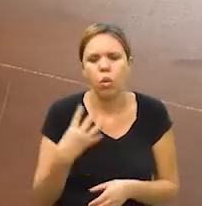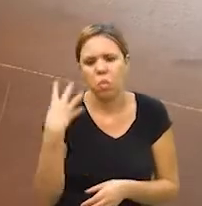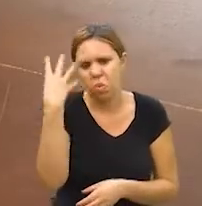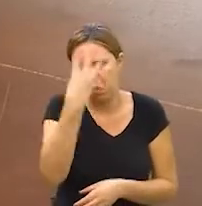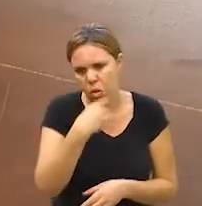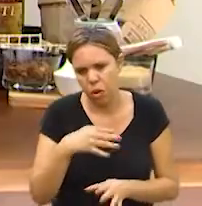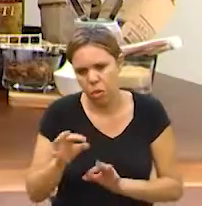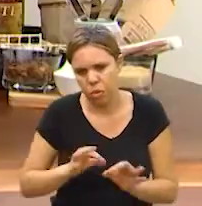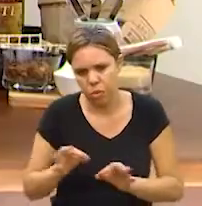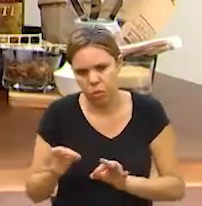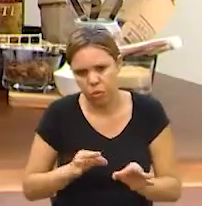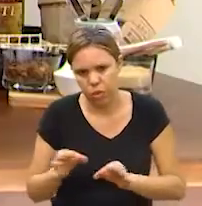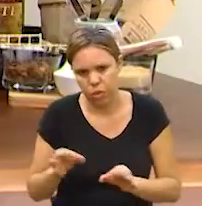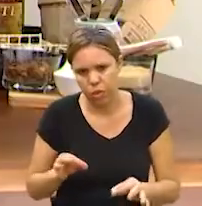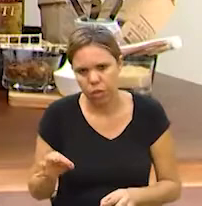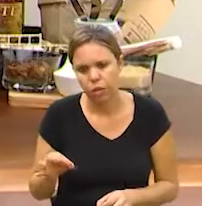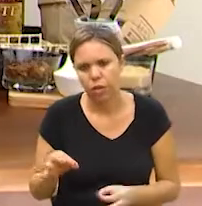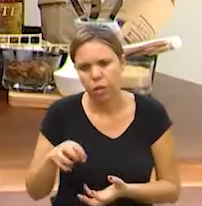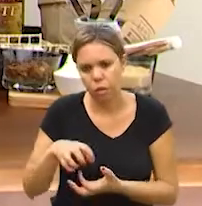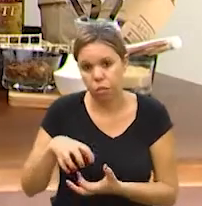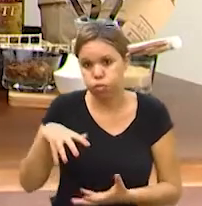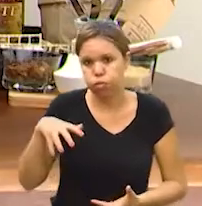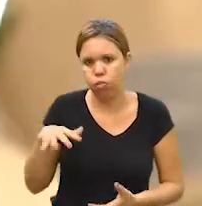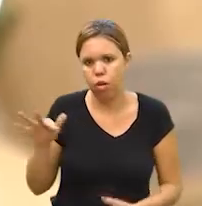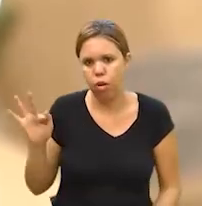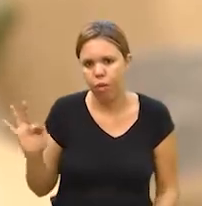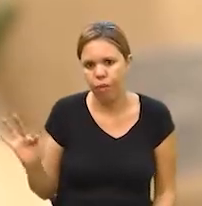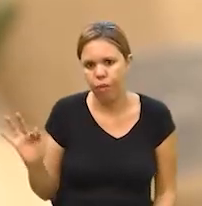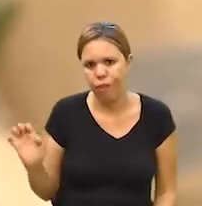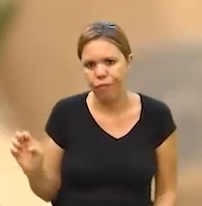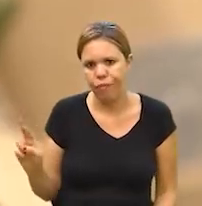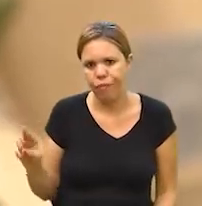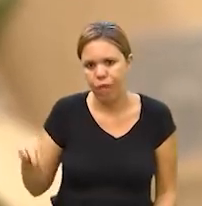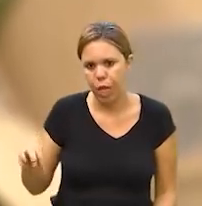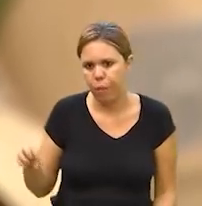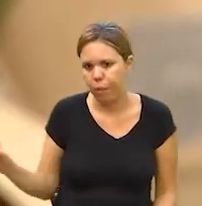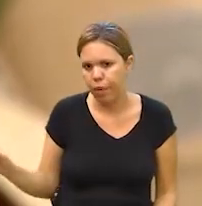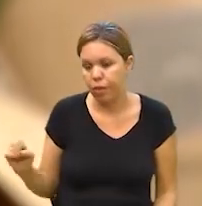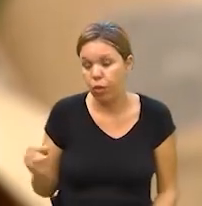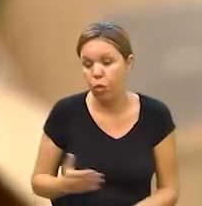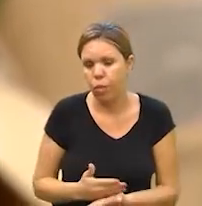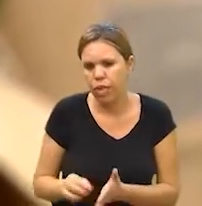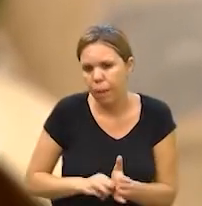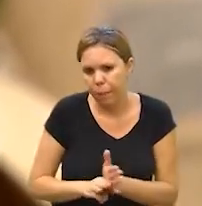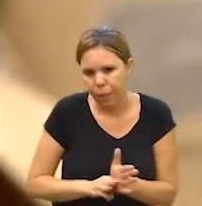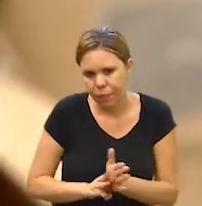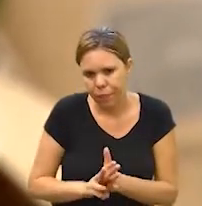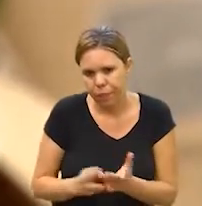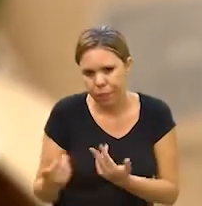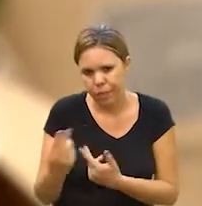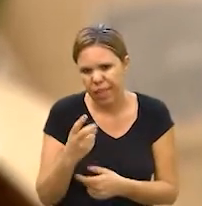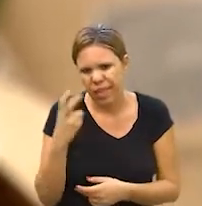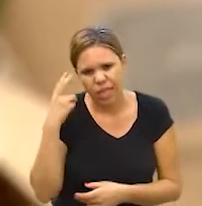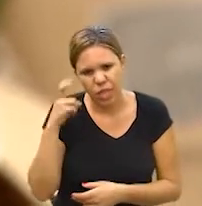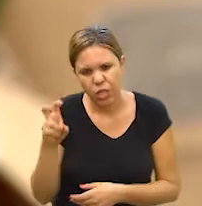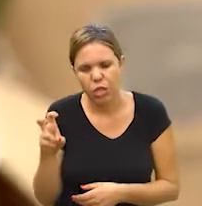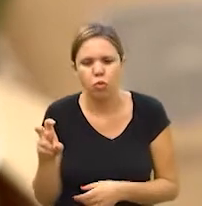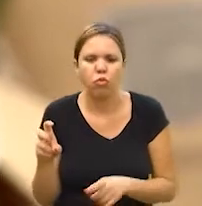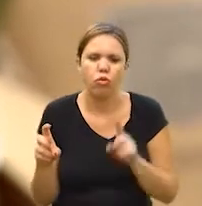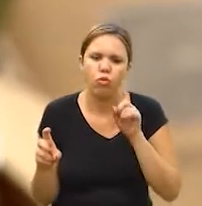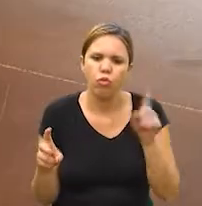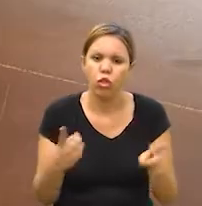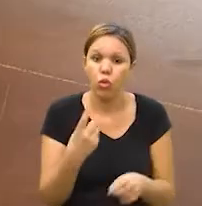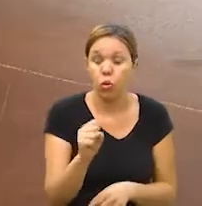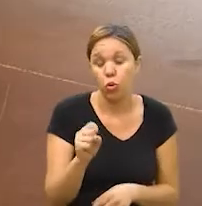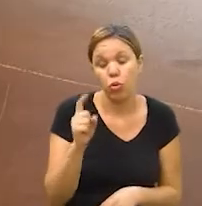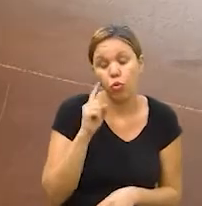4 horas, eu preparei o meu fermento. Mas se eu for começar do zero, tem vários métodos que podem levar de 5 dias a 10, 18